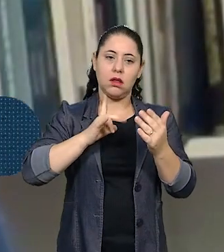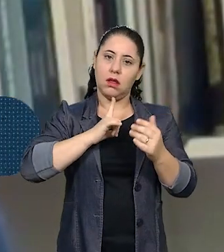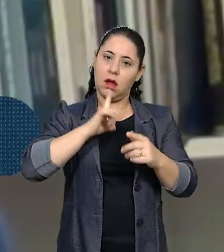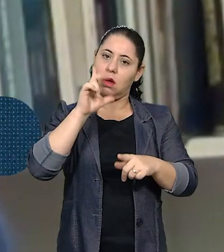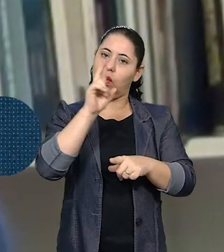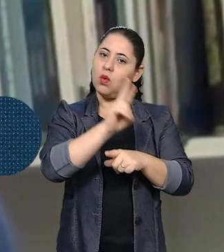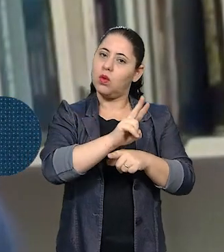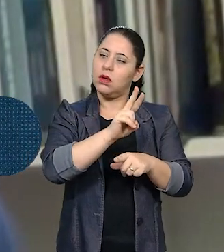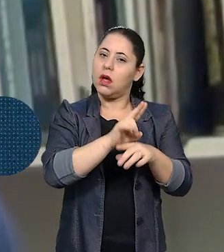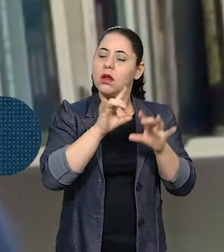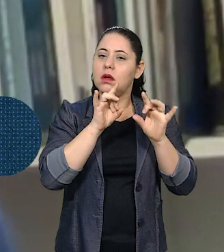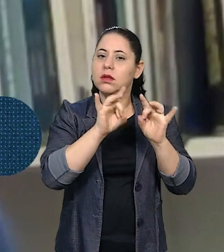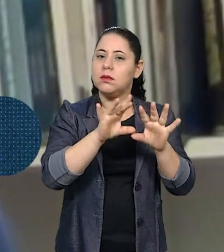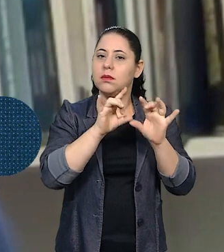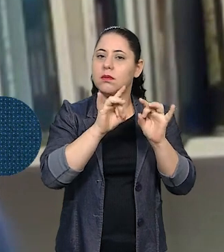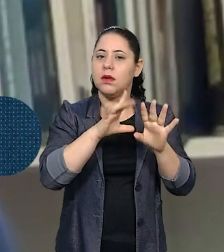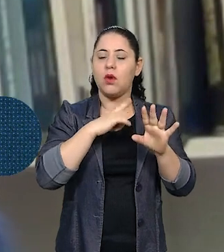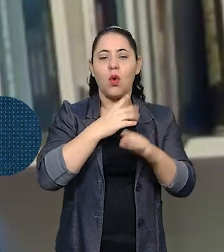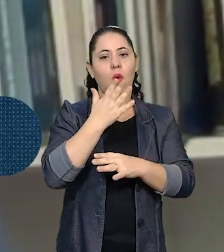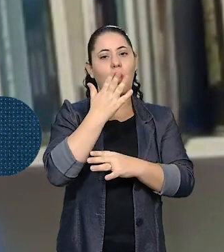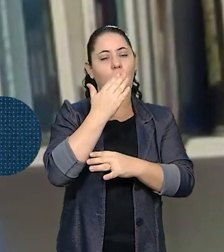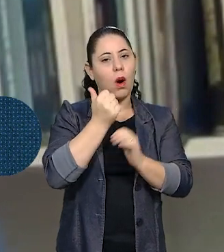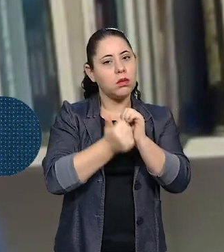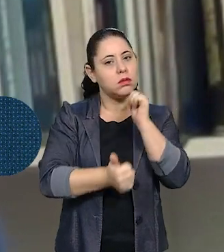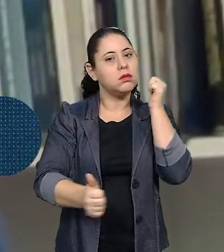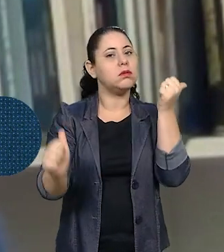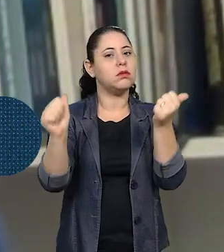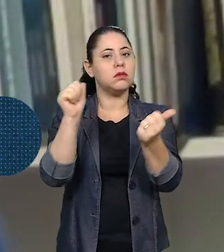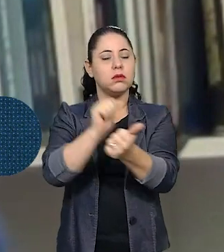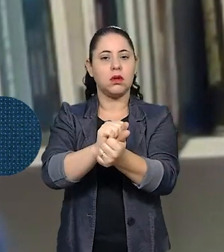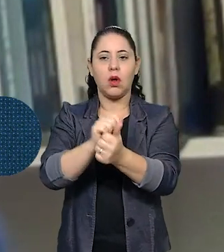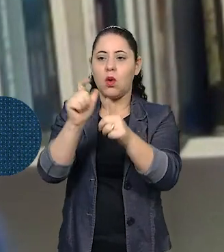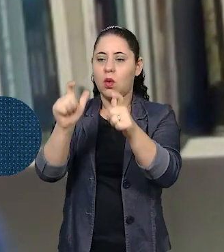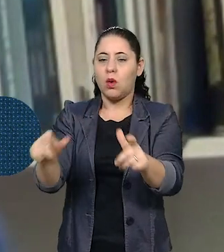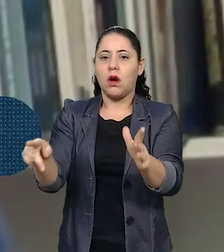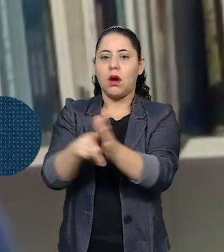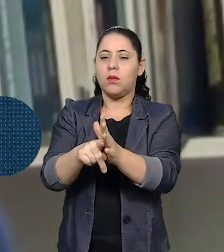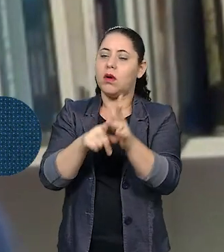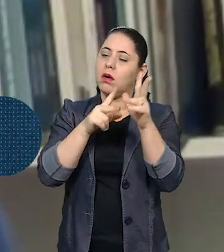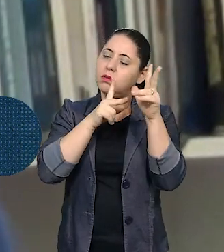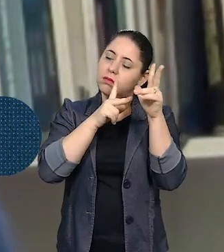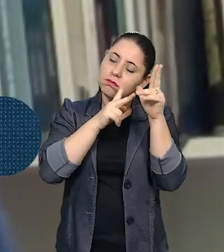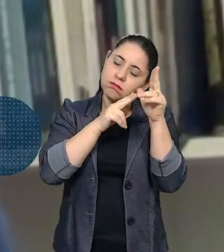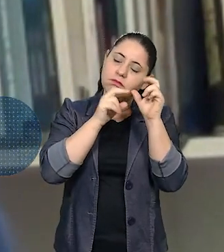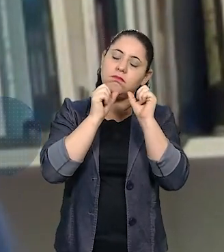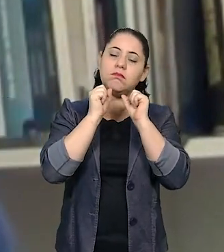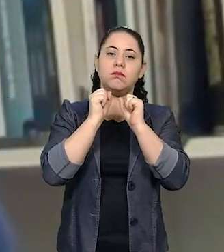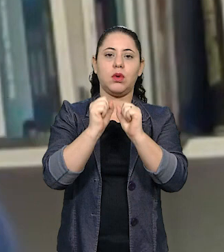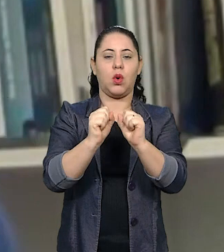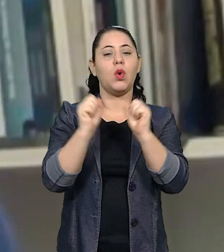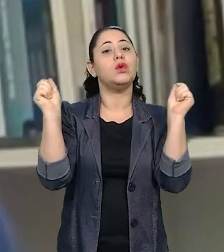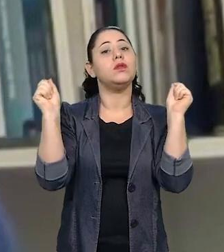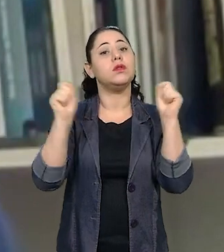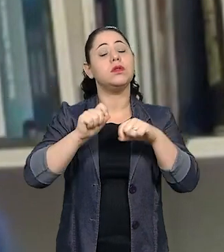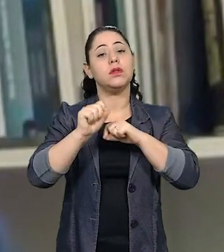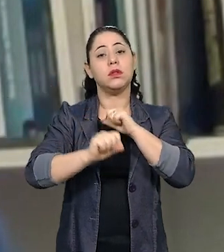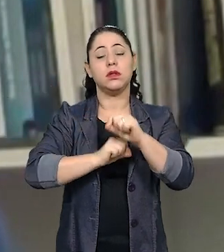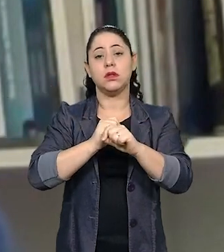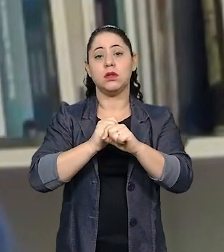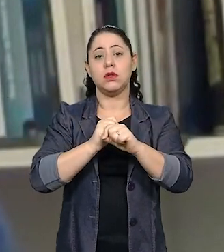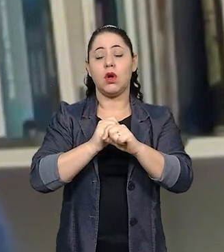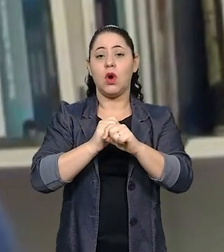o desenvolvimento de uma criança? Na creche, a criança tem um cuidado adequado, então ela tem